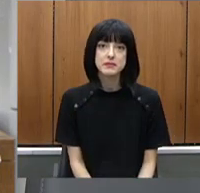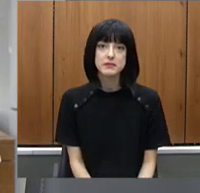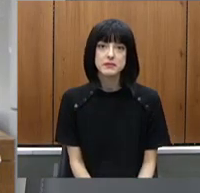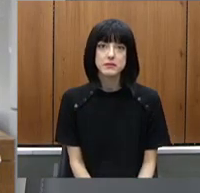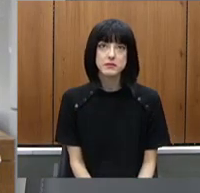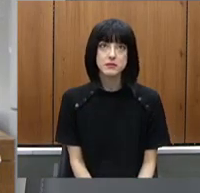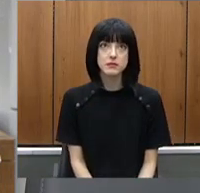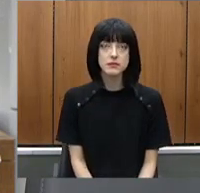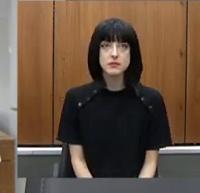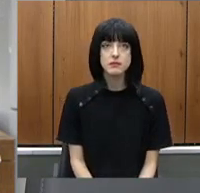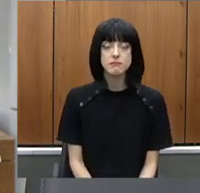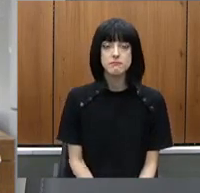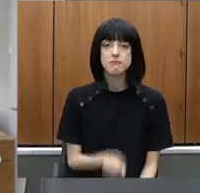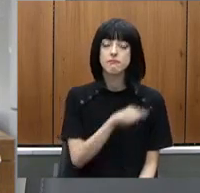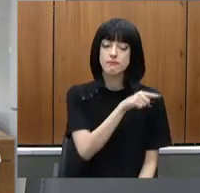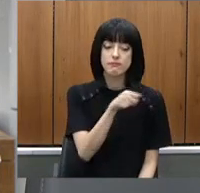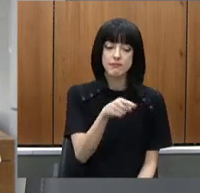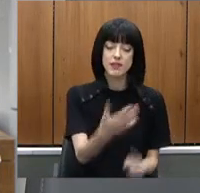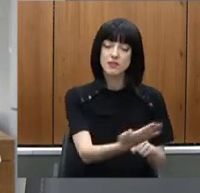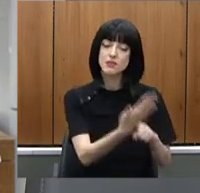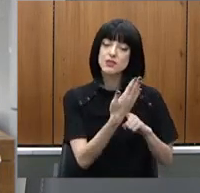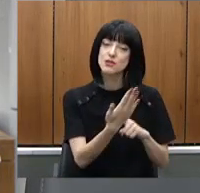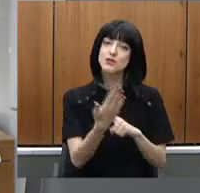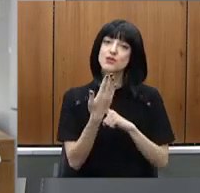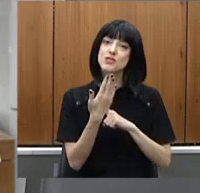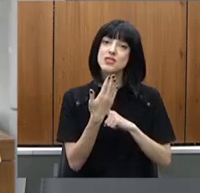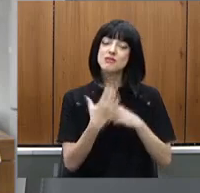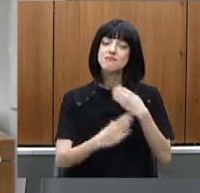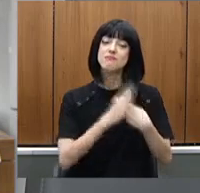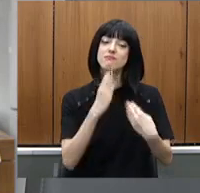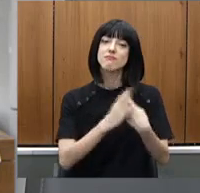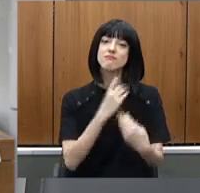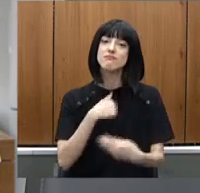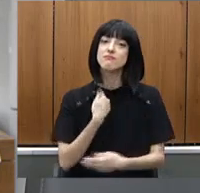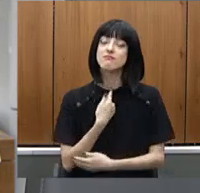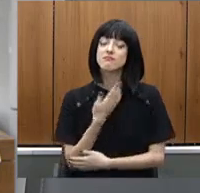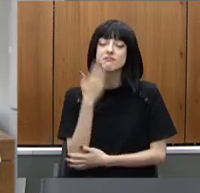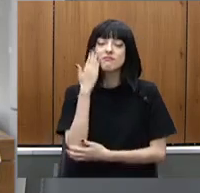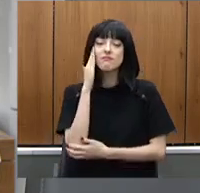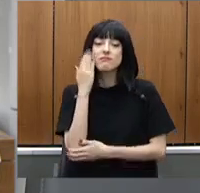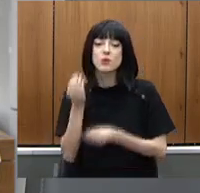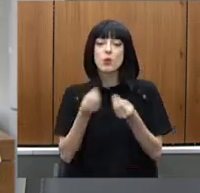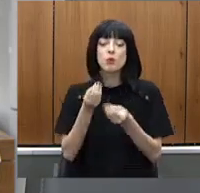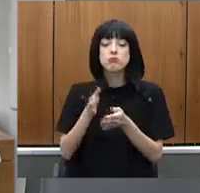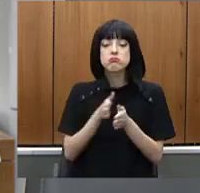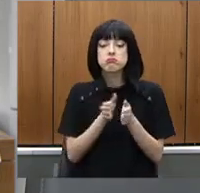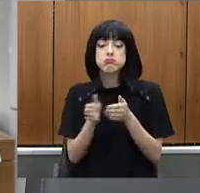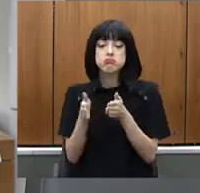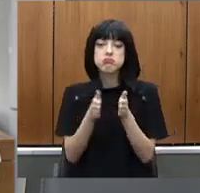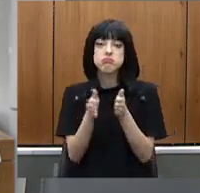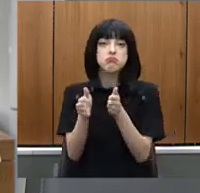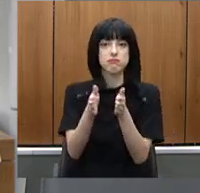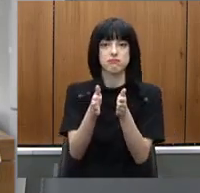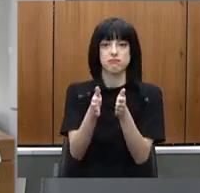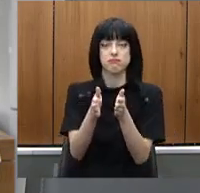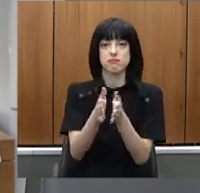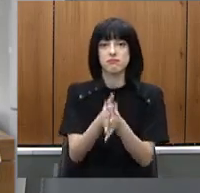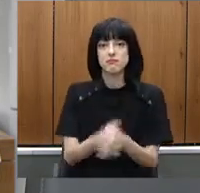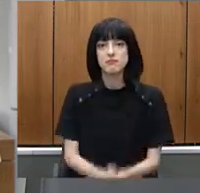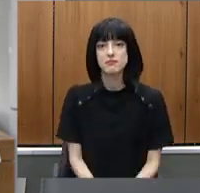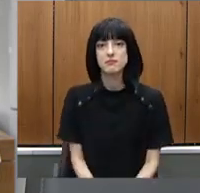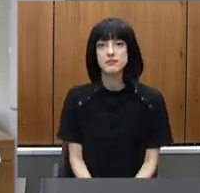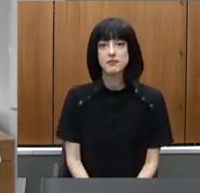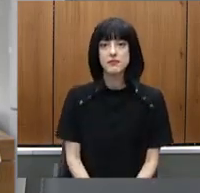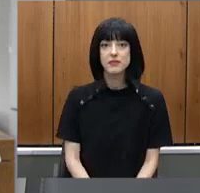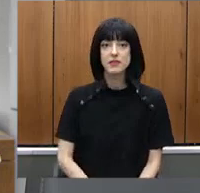nos ajudando né a achar os caminhos da nossa direção e de fato ele tem um veio muito grande né se a gente entrar nesse recurso Federal